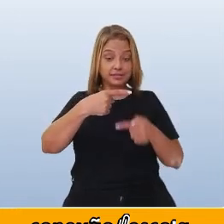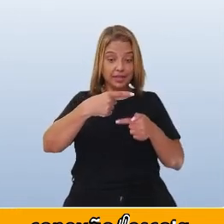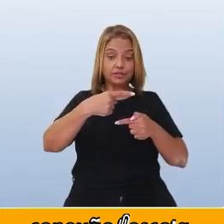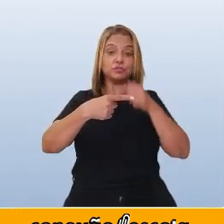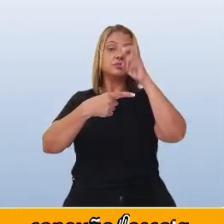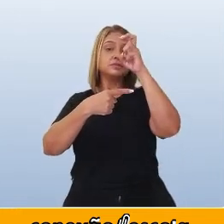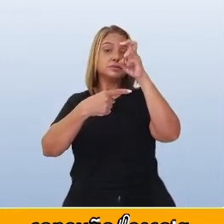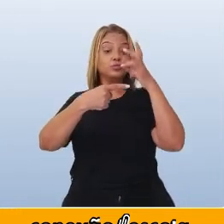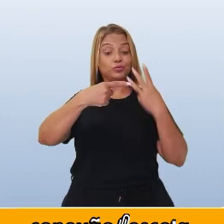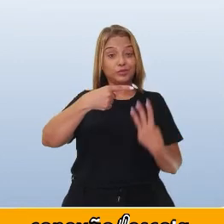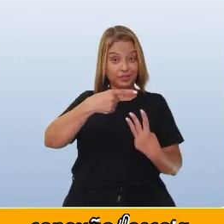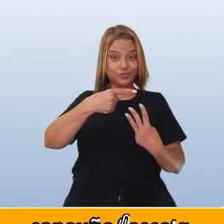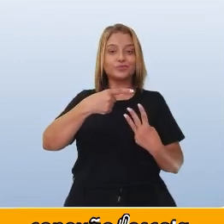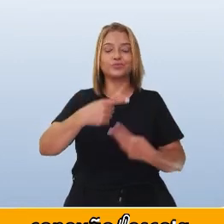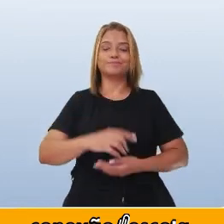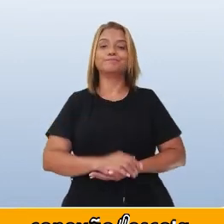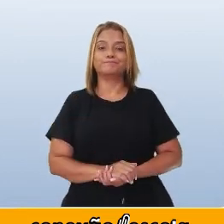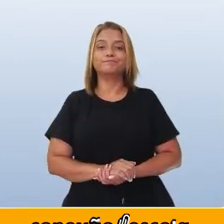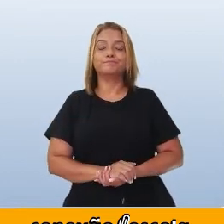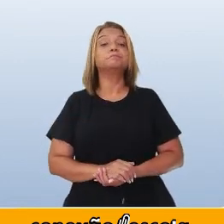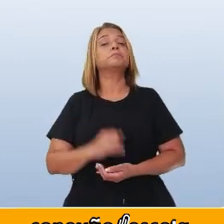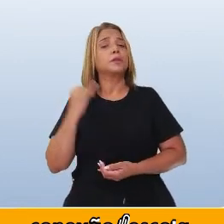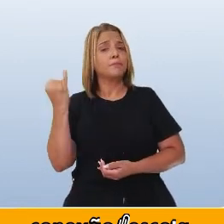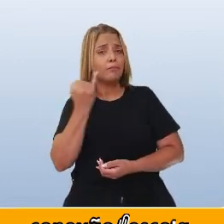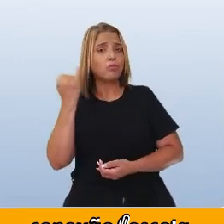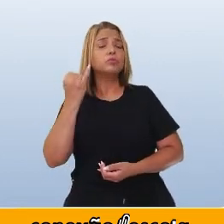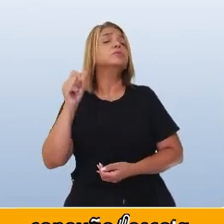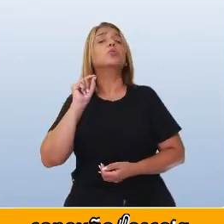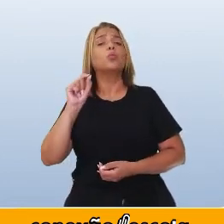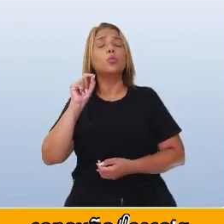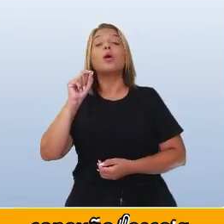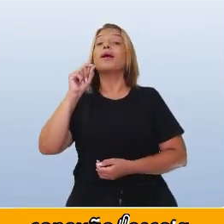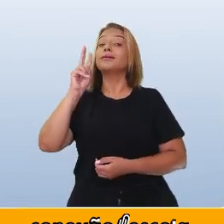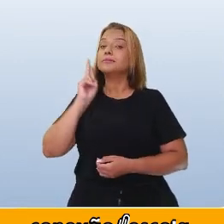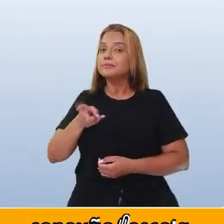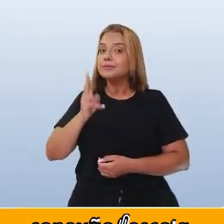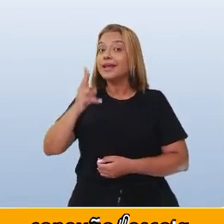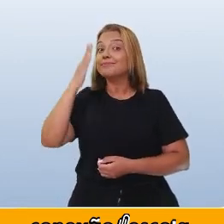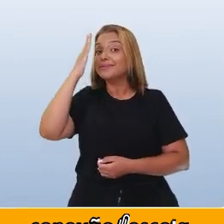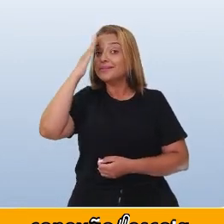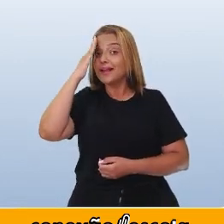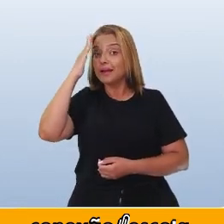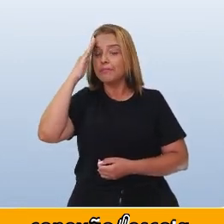5/3. É importante lembrarmos que nas